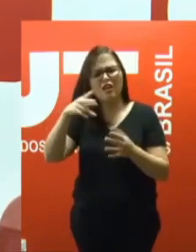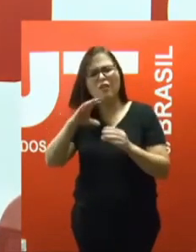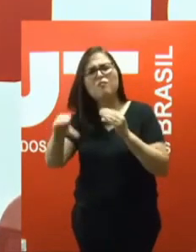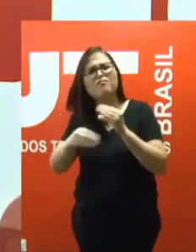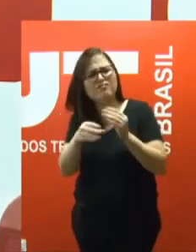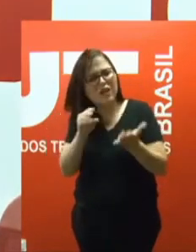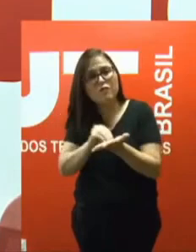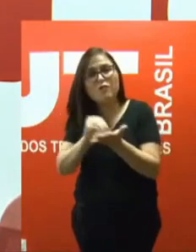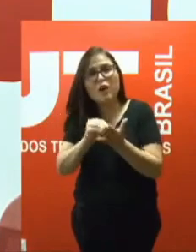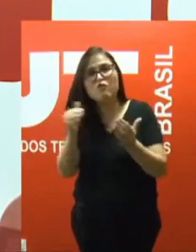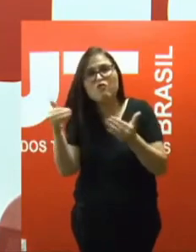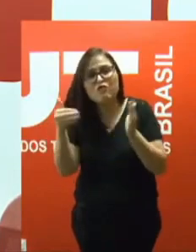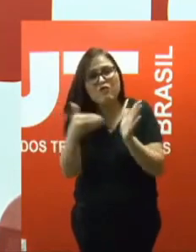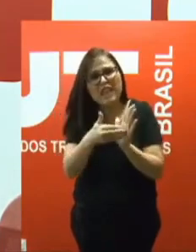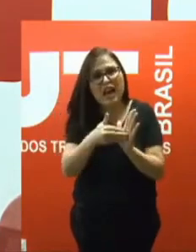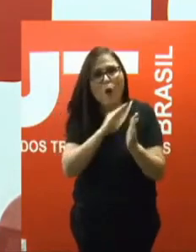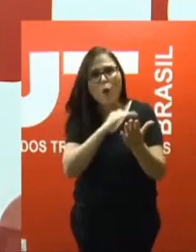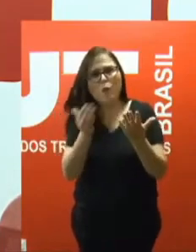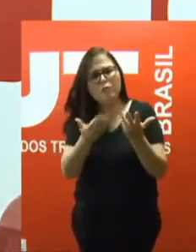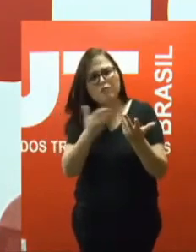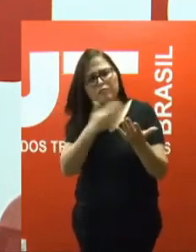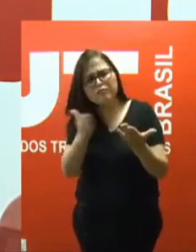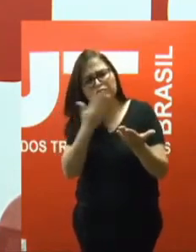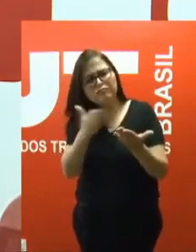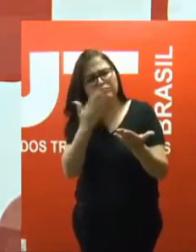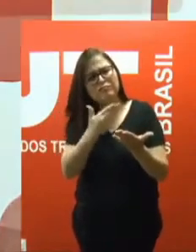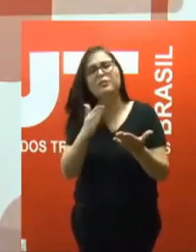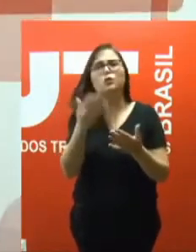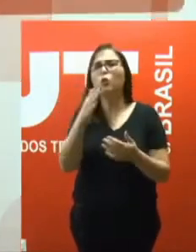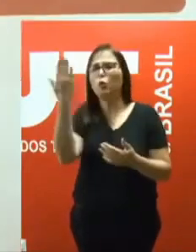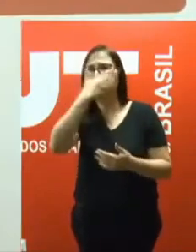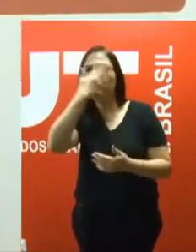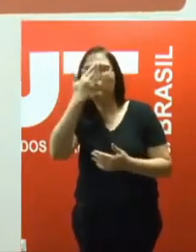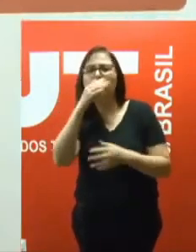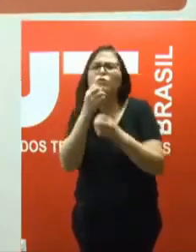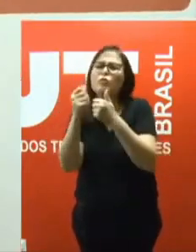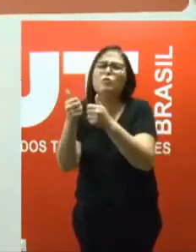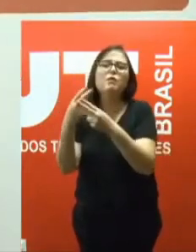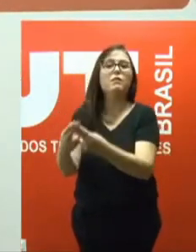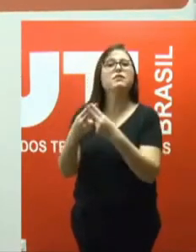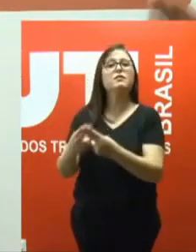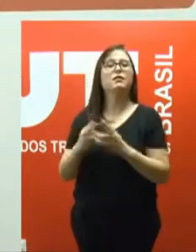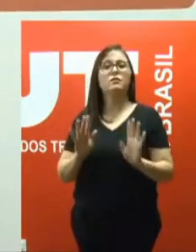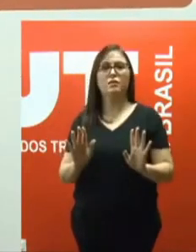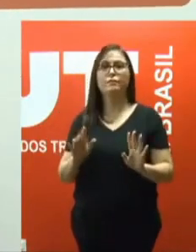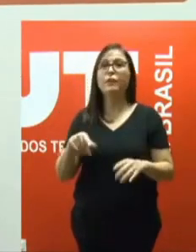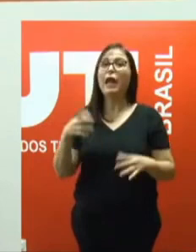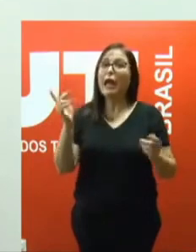que ler o que a gente está querendo. Então, essa situação que nós estamos vivendo é a situação